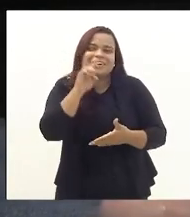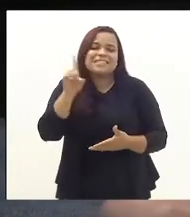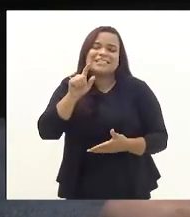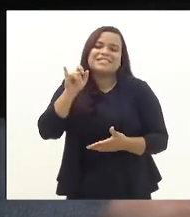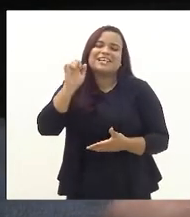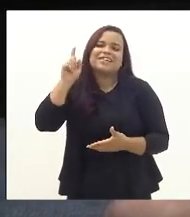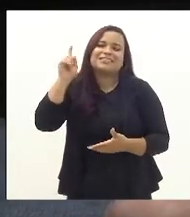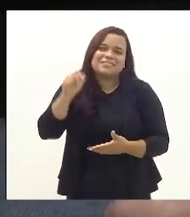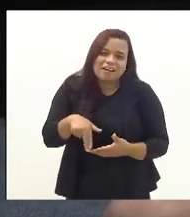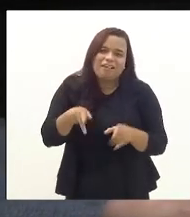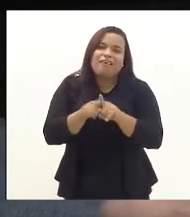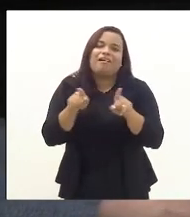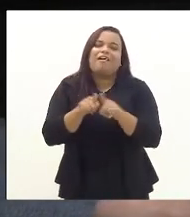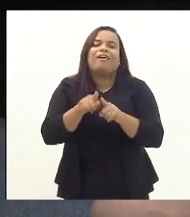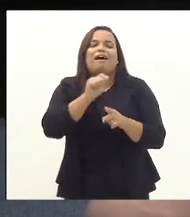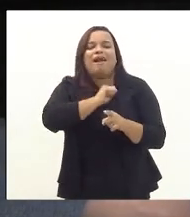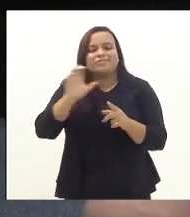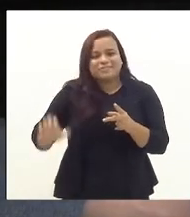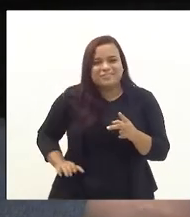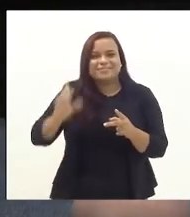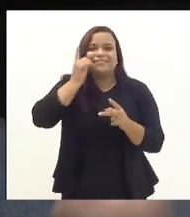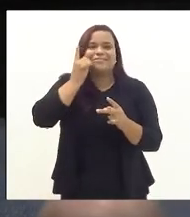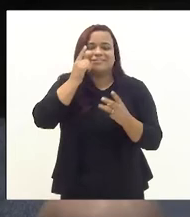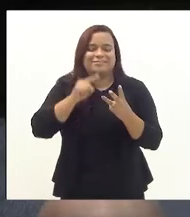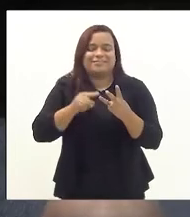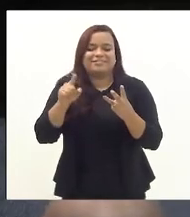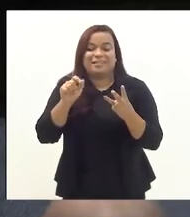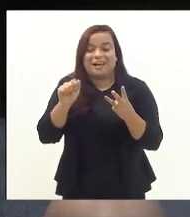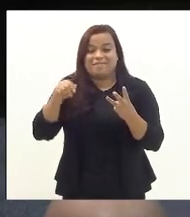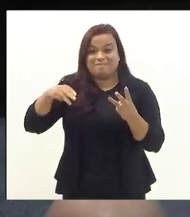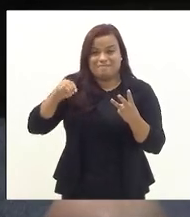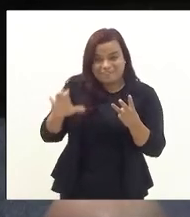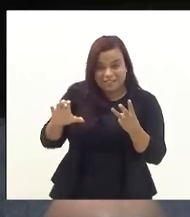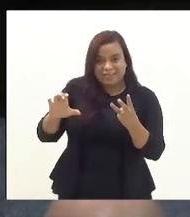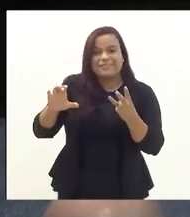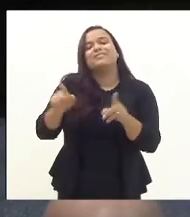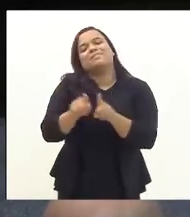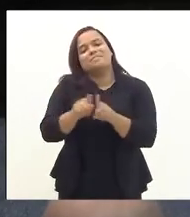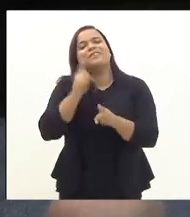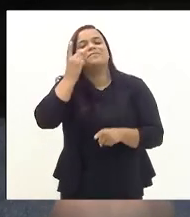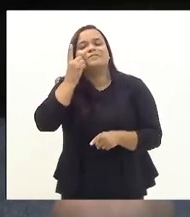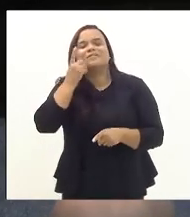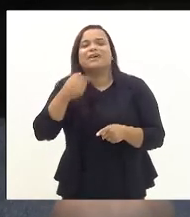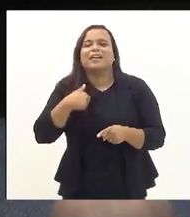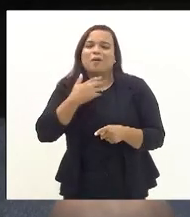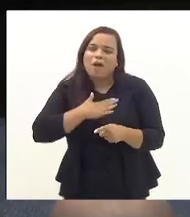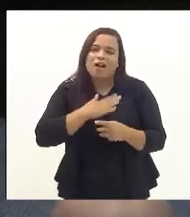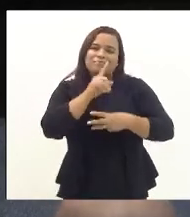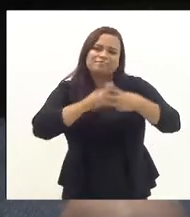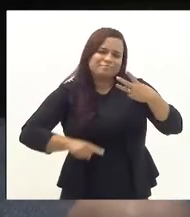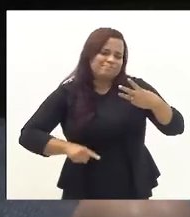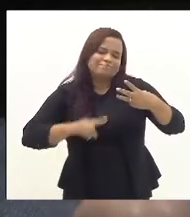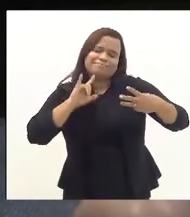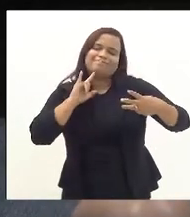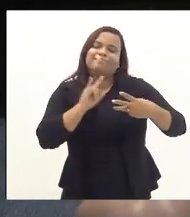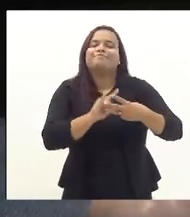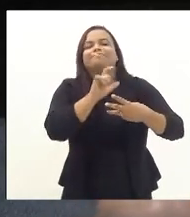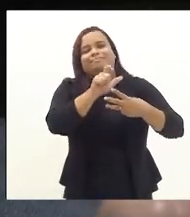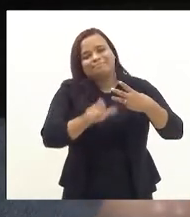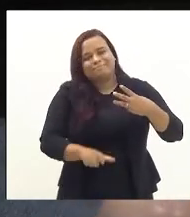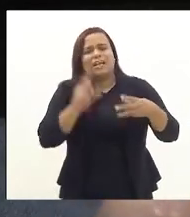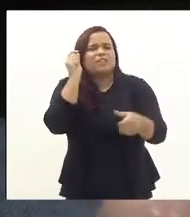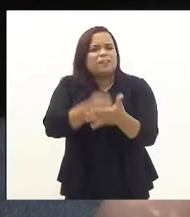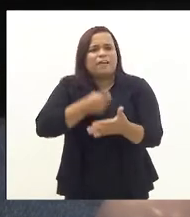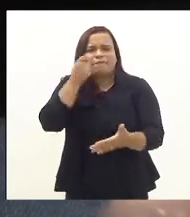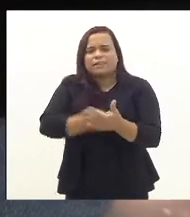o deputado André Siciliano, o deputado Carlos Mink. São pessoas que eu tenho um apreço à parte, pelo que eles defendem